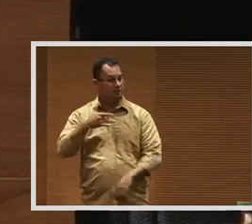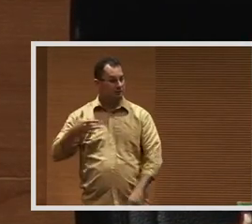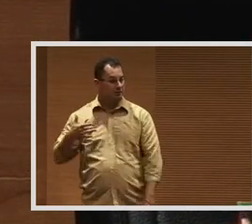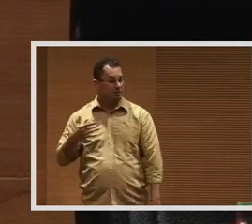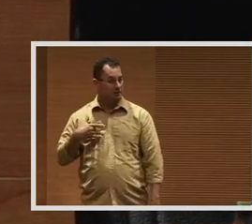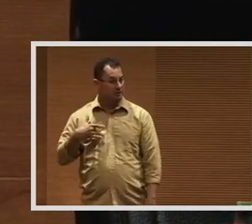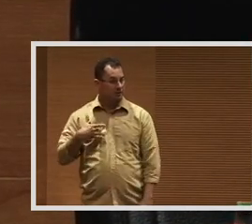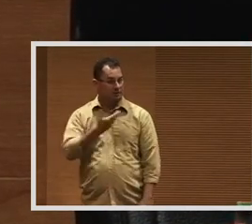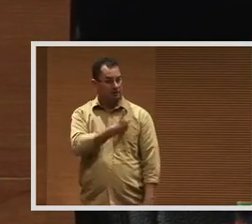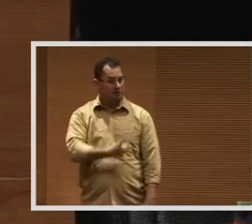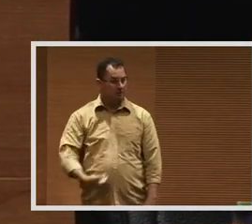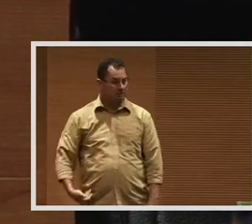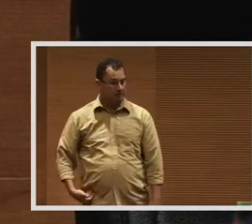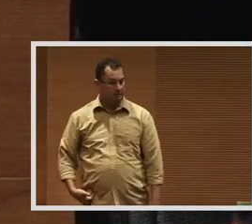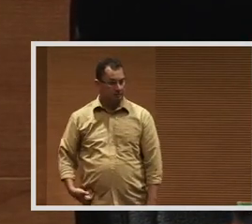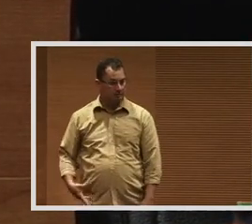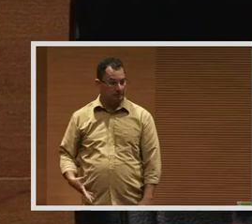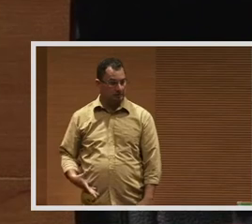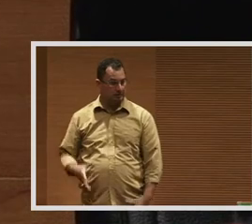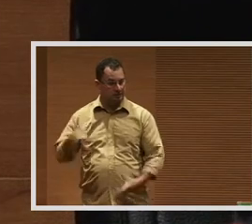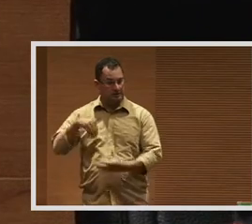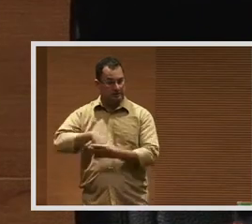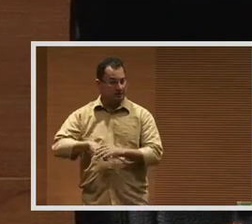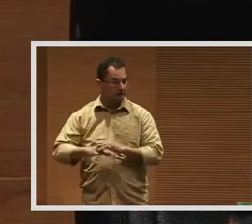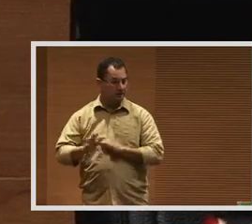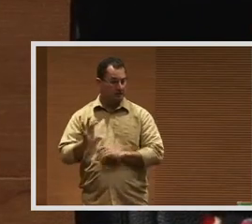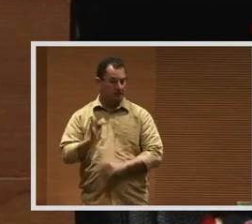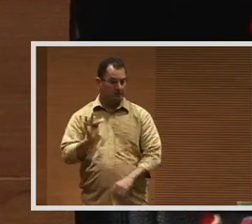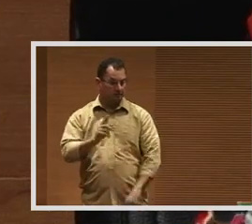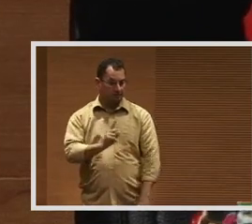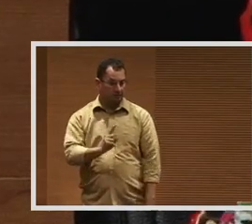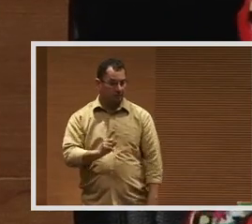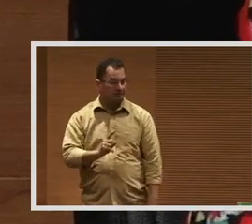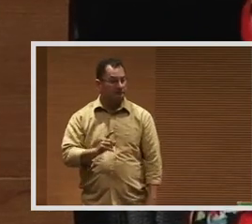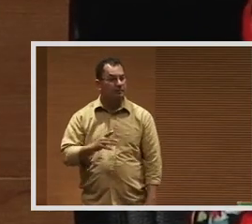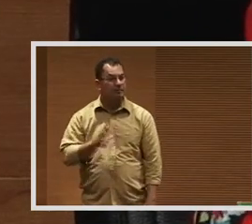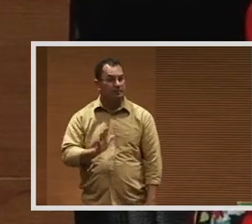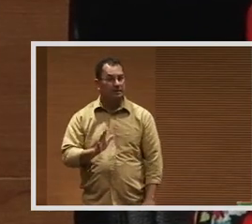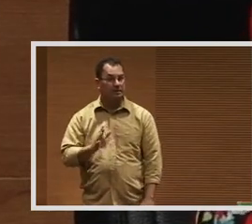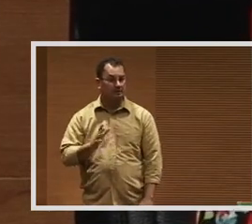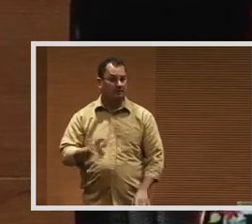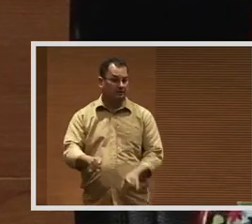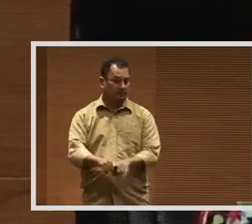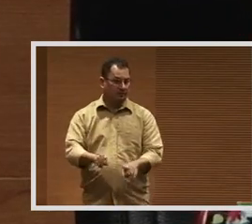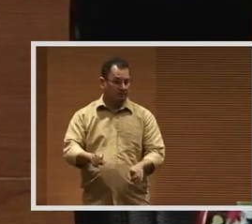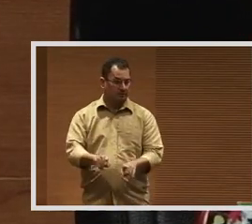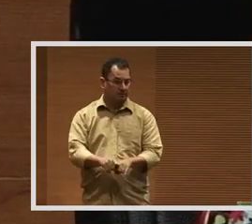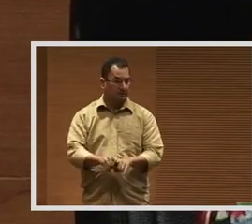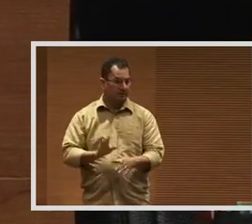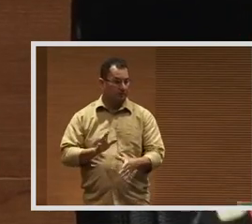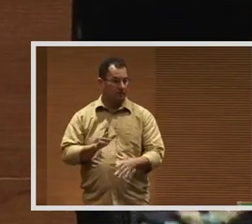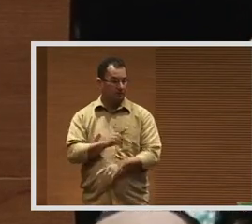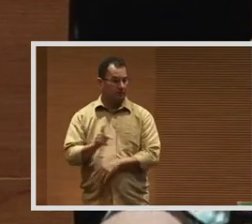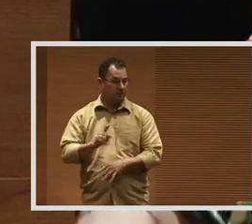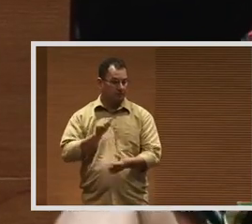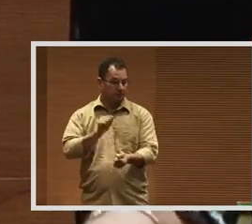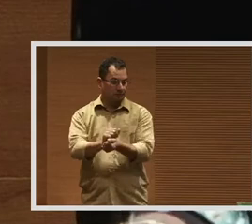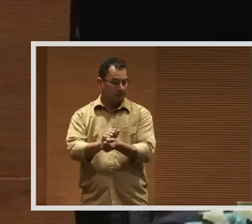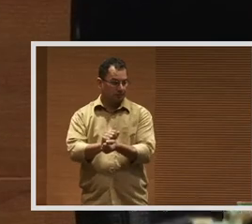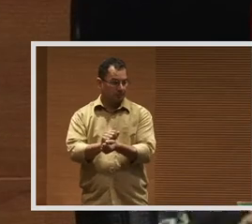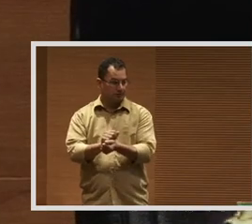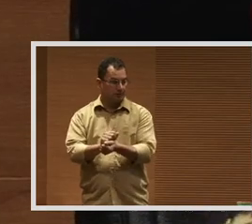rede pública de saúde, não é centro de saúde escola. Porém, com docentes junto, mas lá na